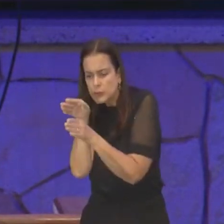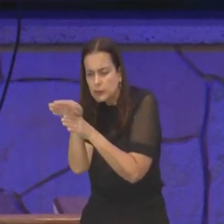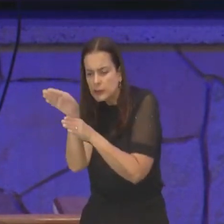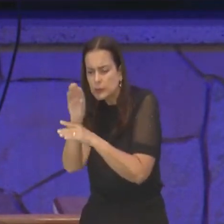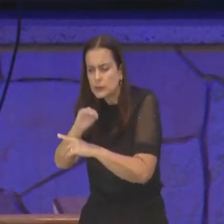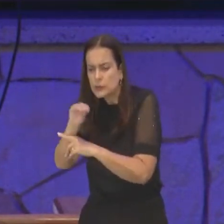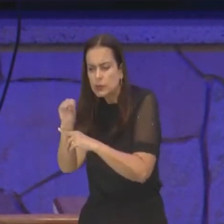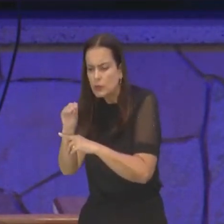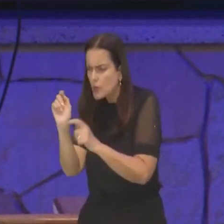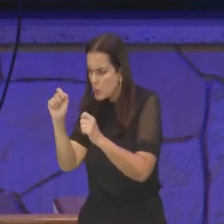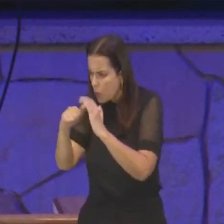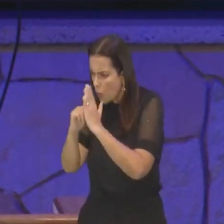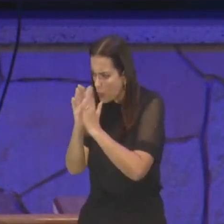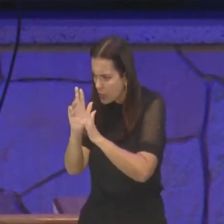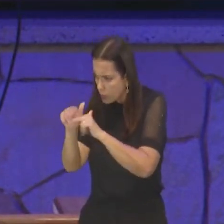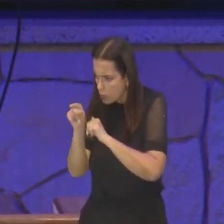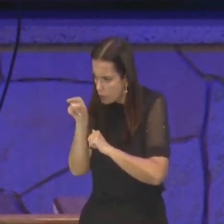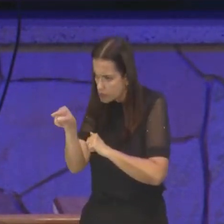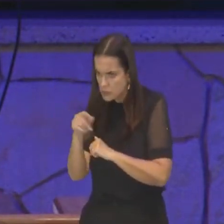Posso orar por você?